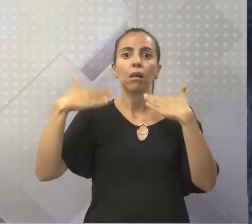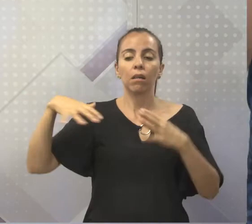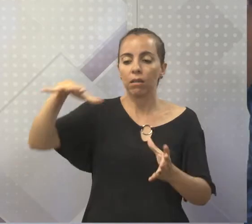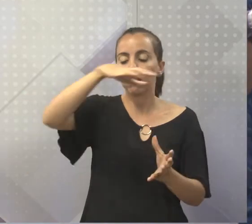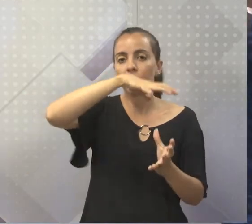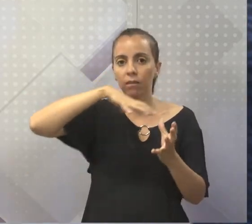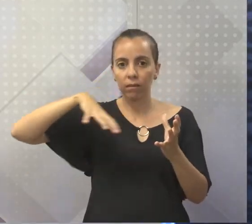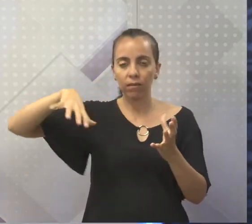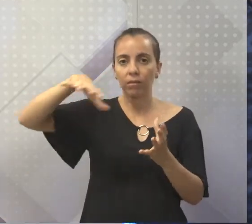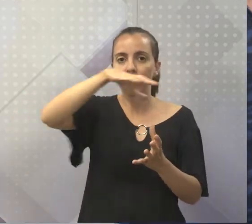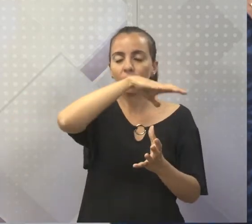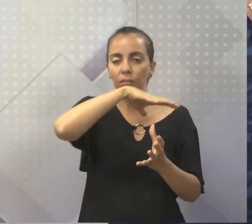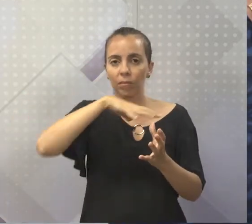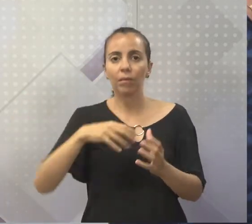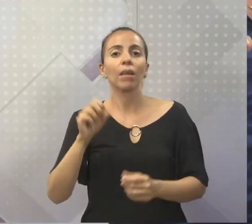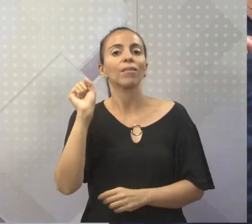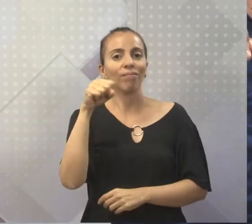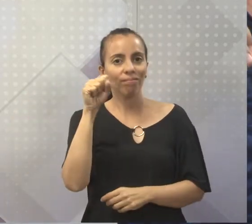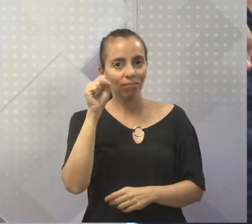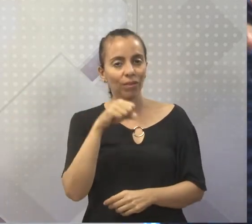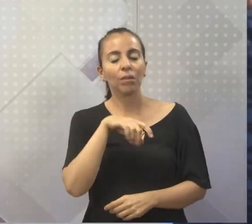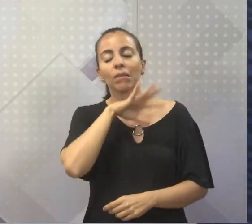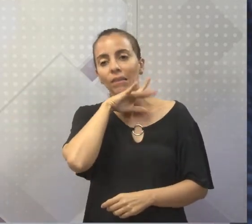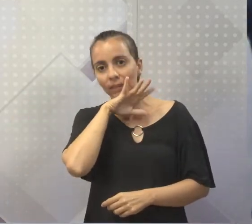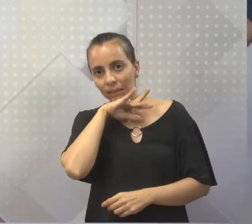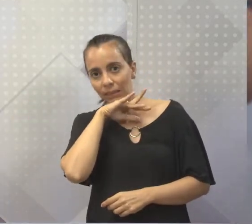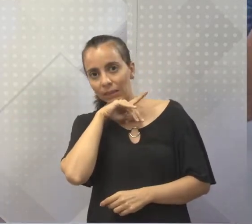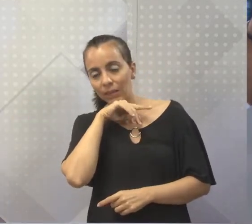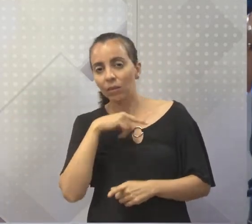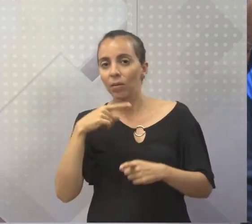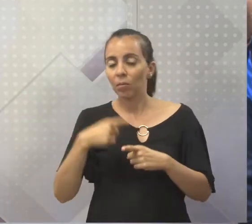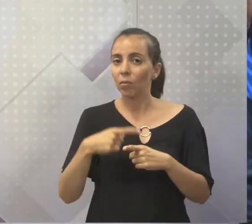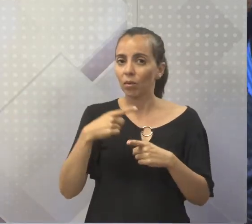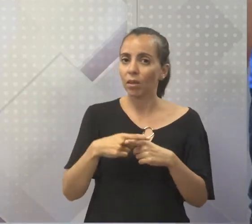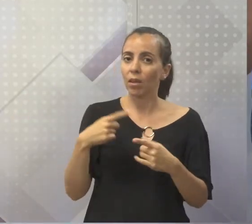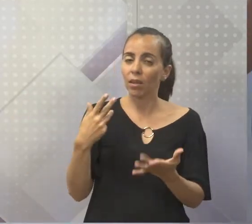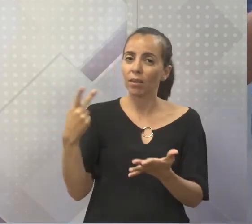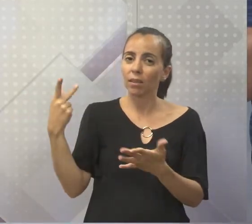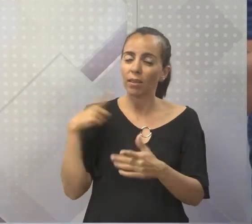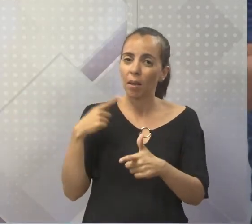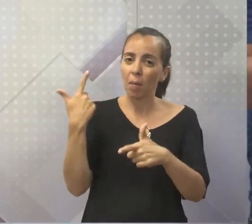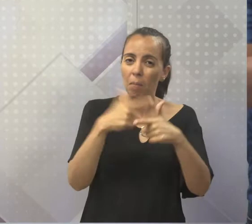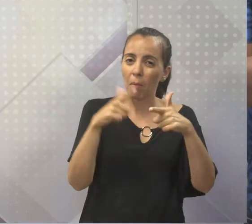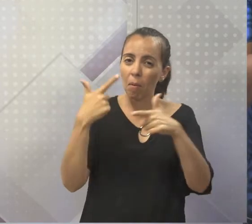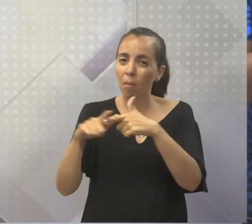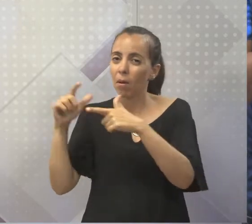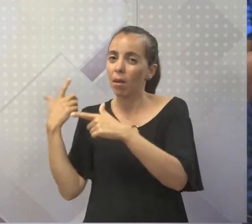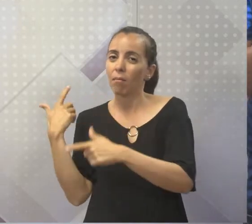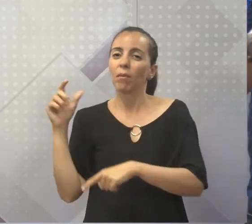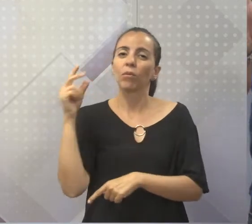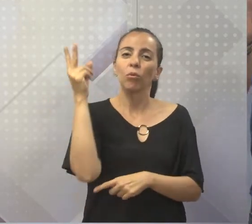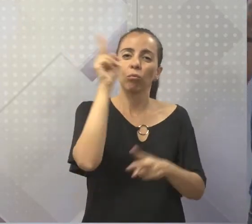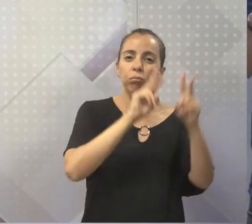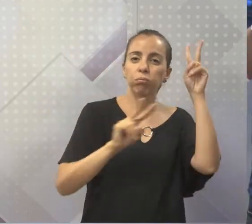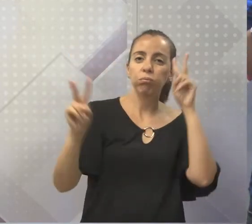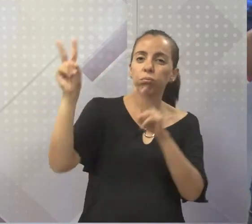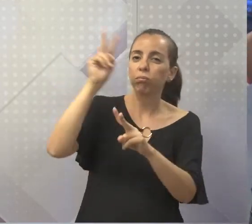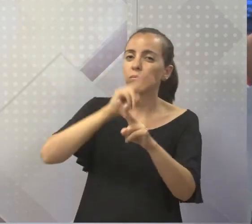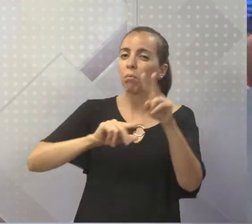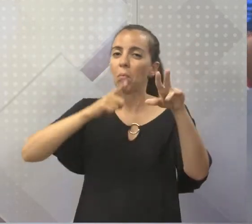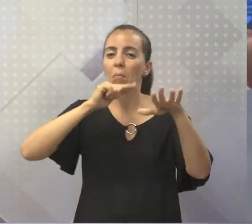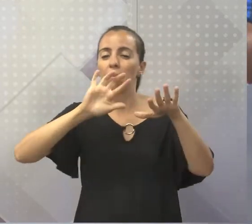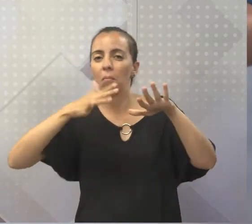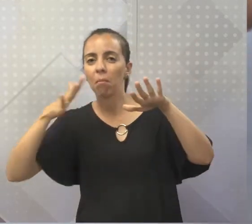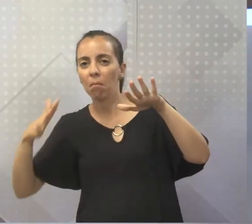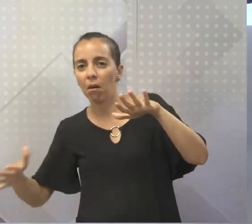sim que vai fazer acontecer ela ninho lá Ninha que causa